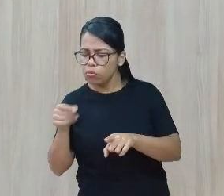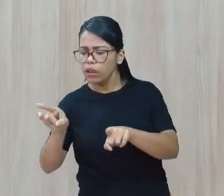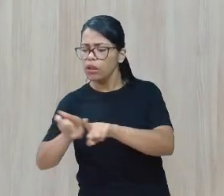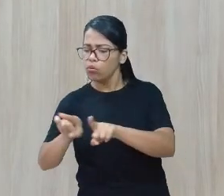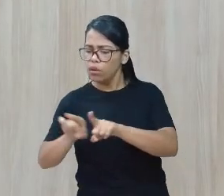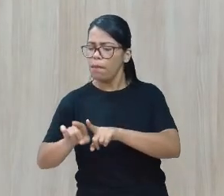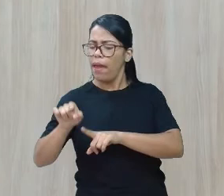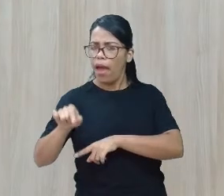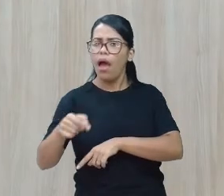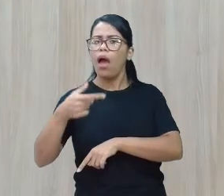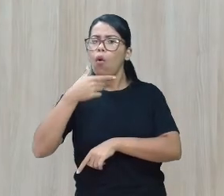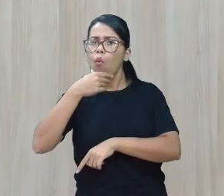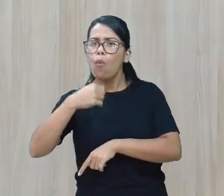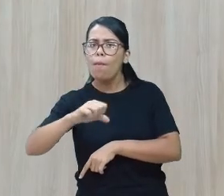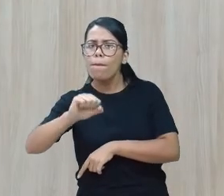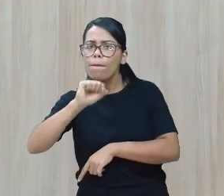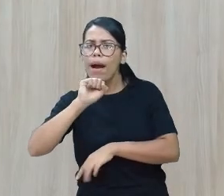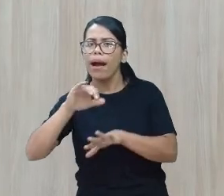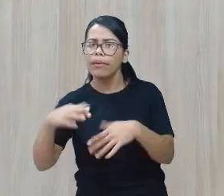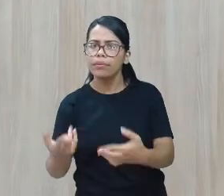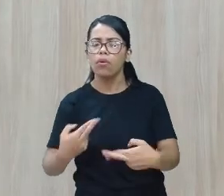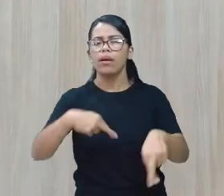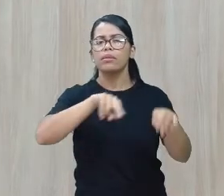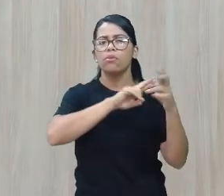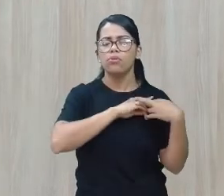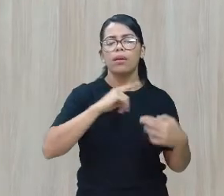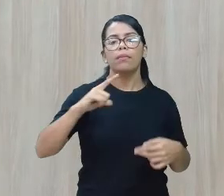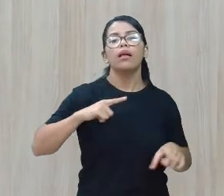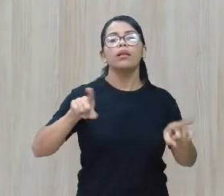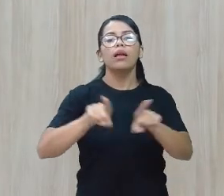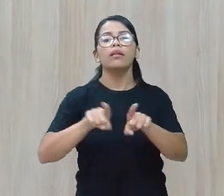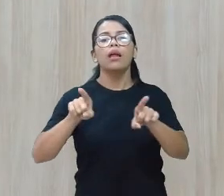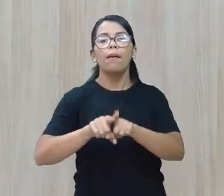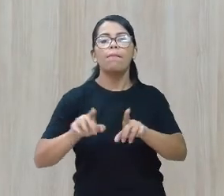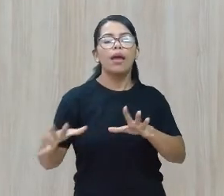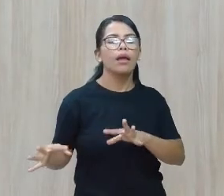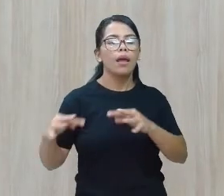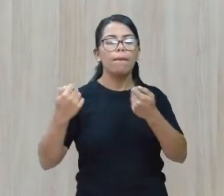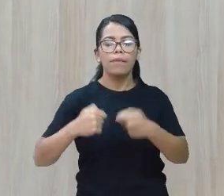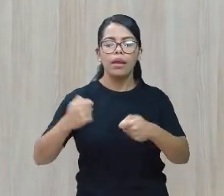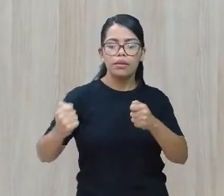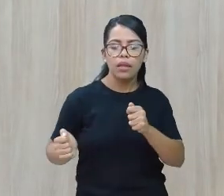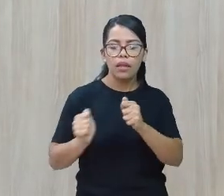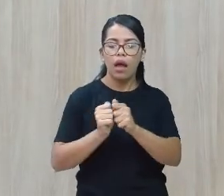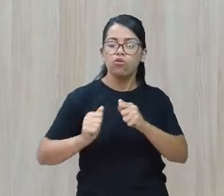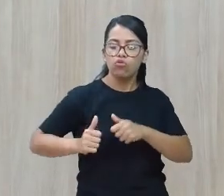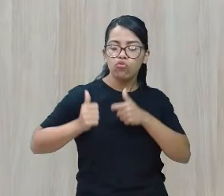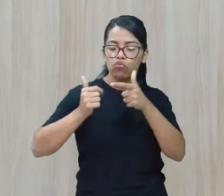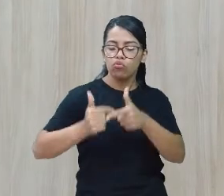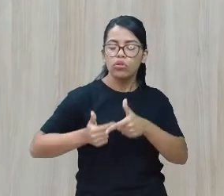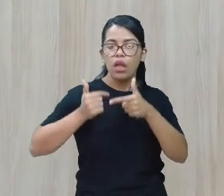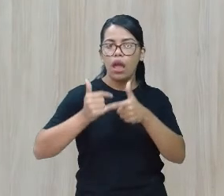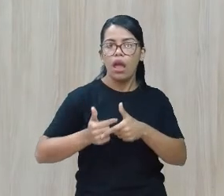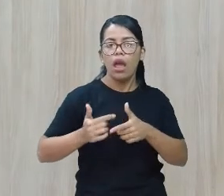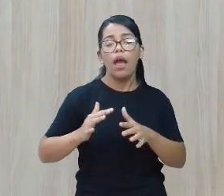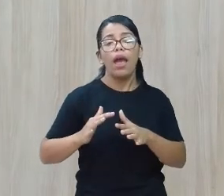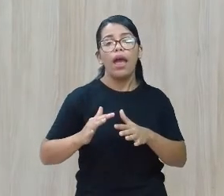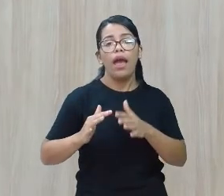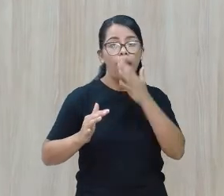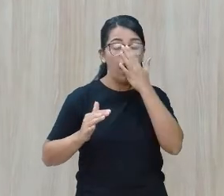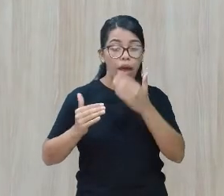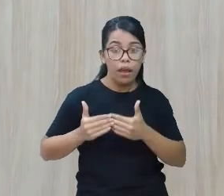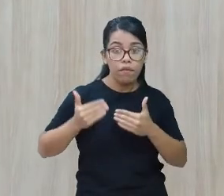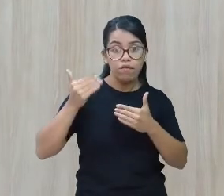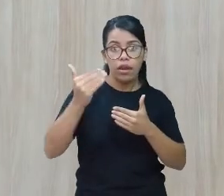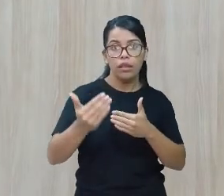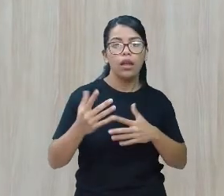ser o pai daquela criança. Mesmo a menina enfrentando toda a mudança no seu corpo, já é grande coisa, então o pai,